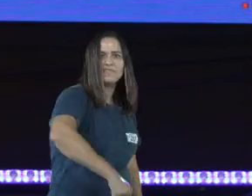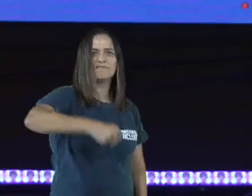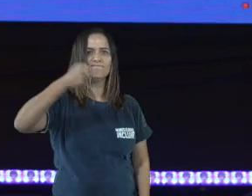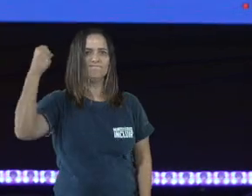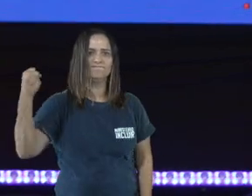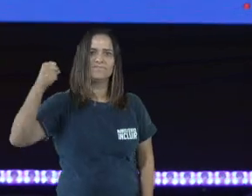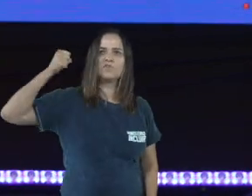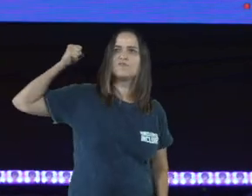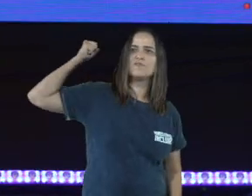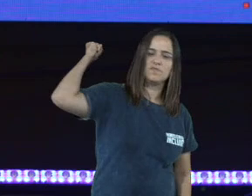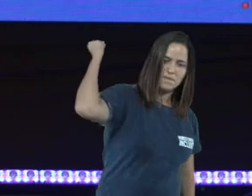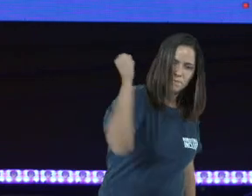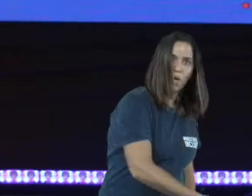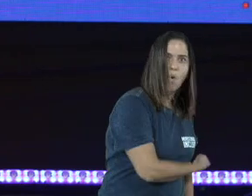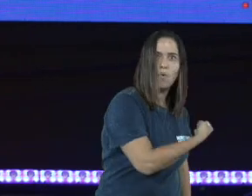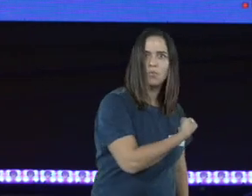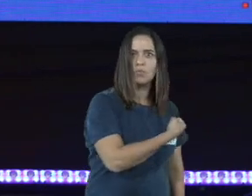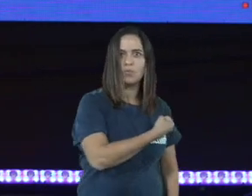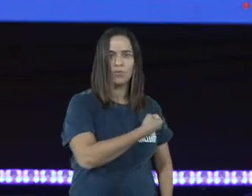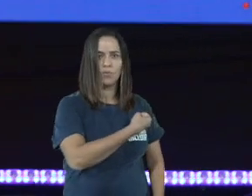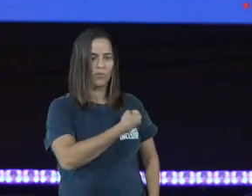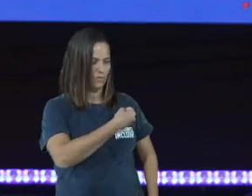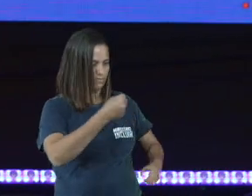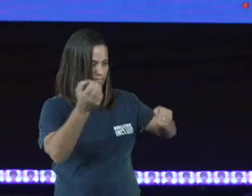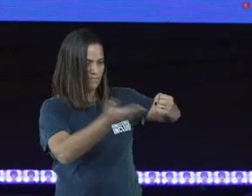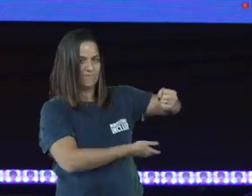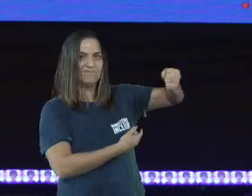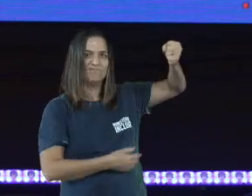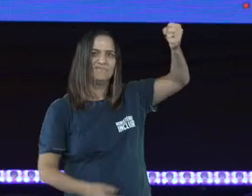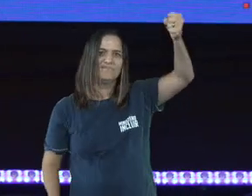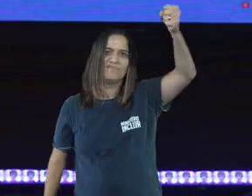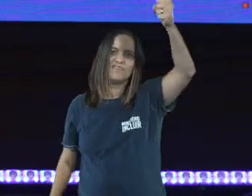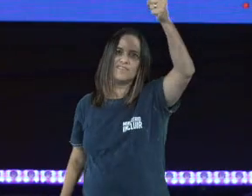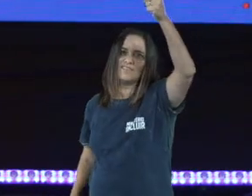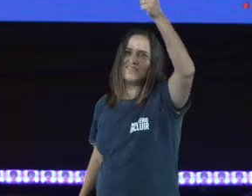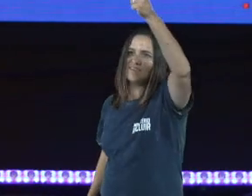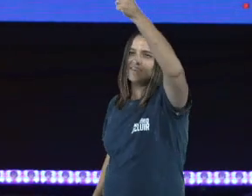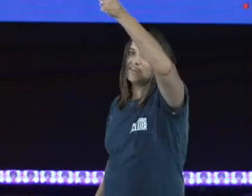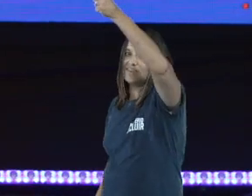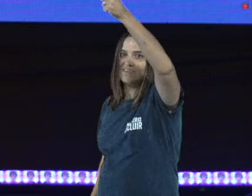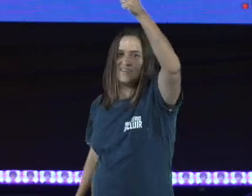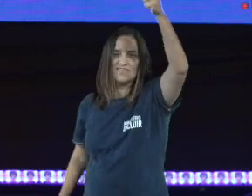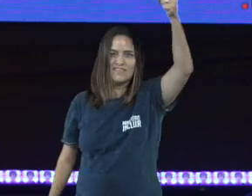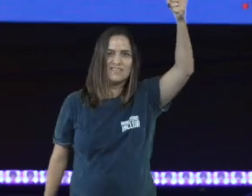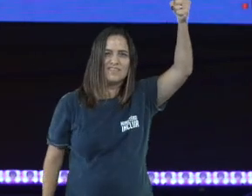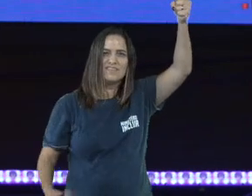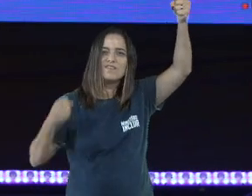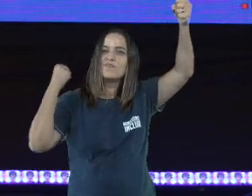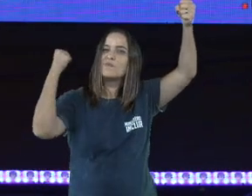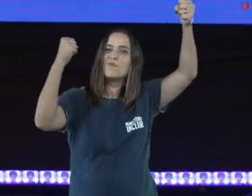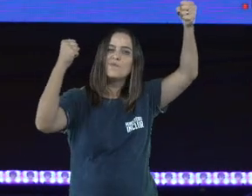e admita enfrente o seu medo as armas usadas contra quem tem fé em Deus serão usadas contra